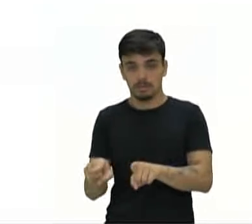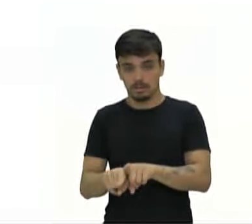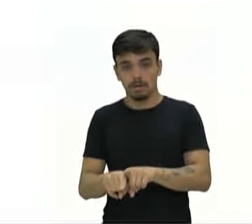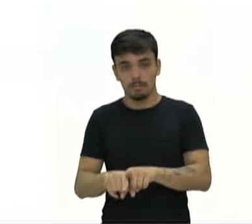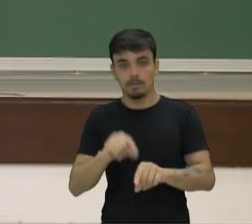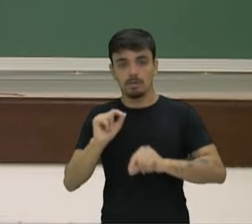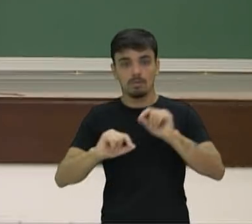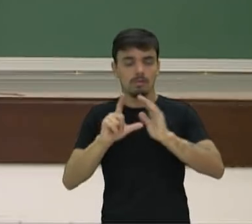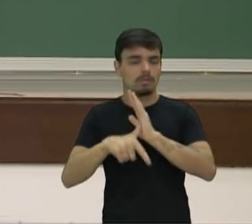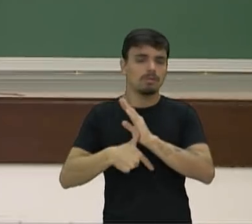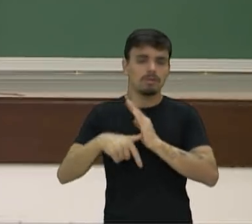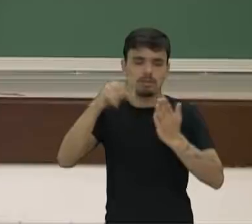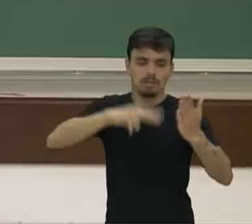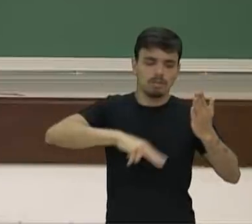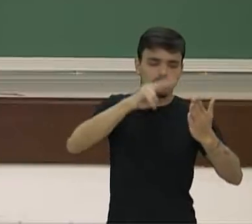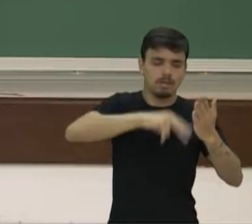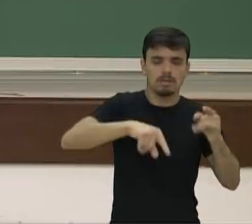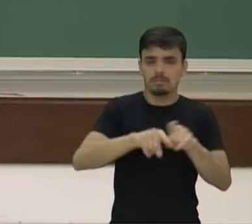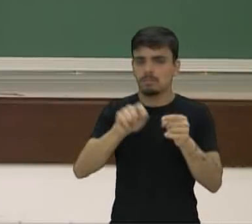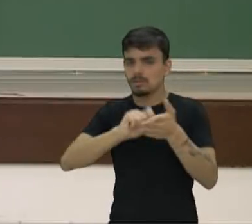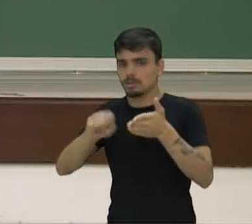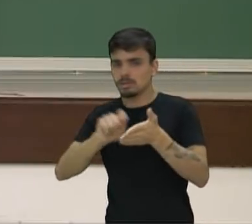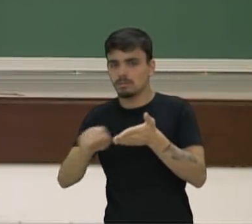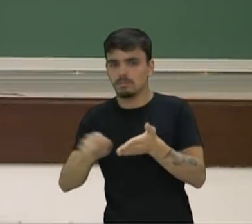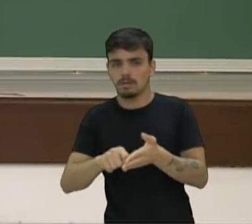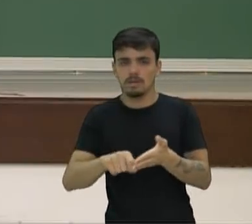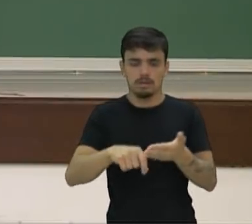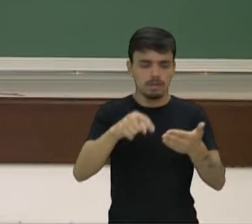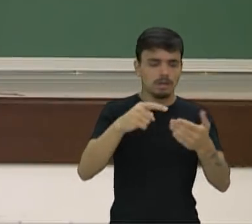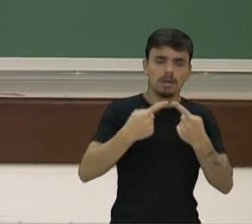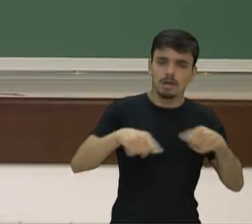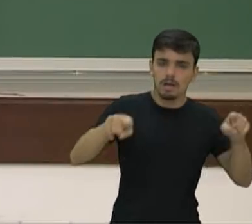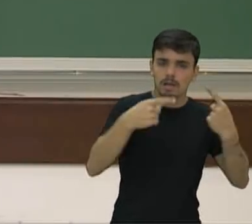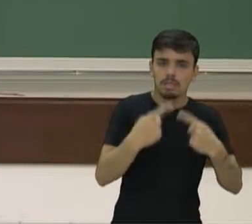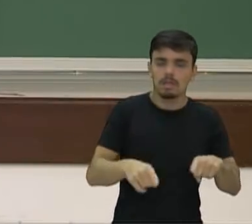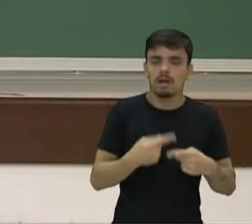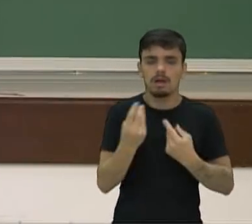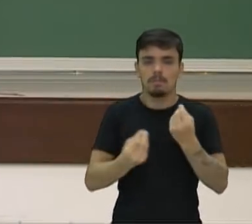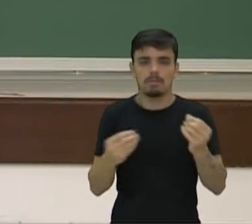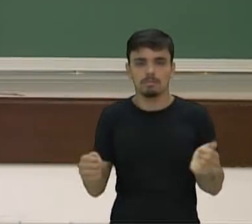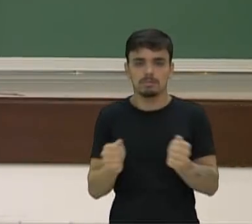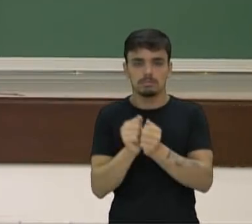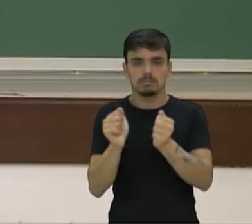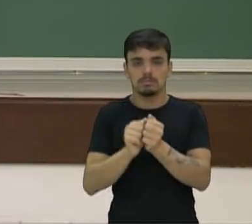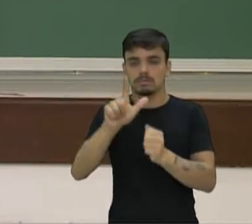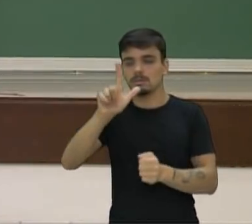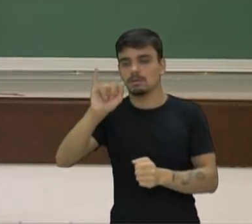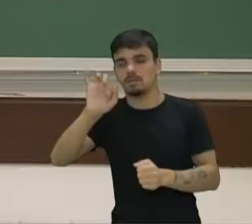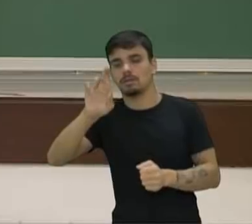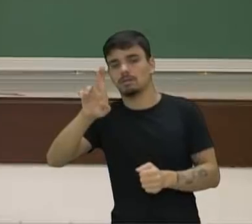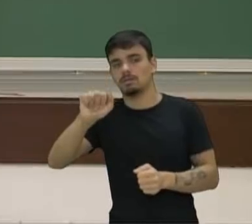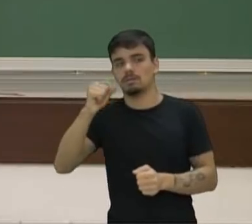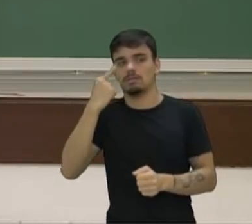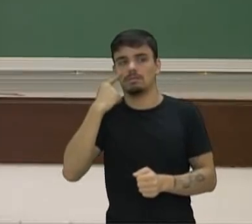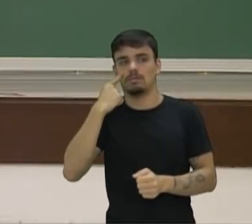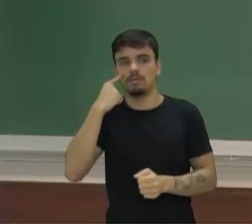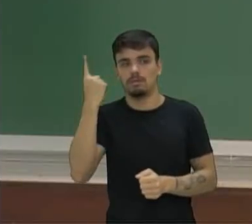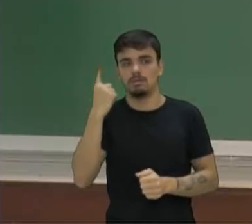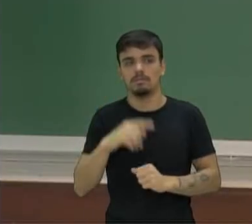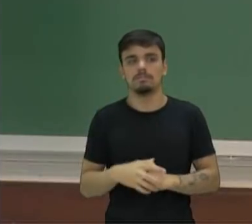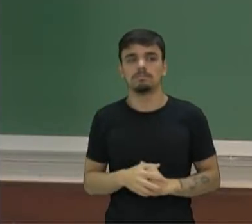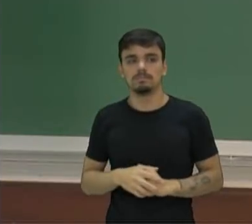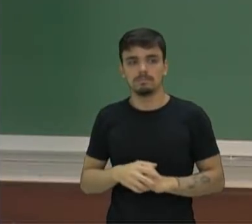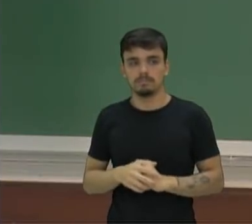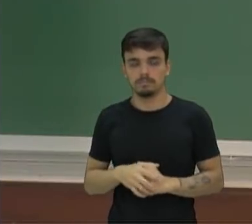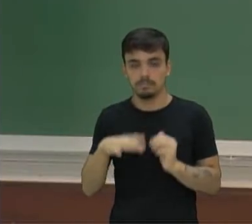depois a ler, escrever, contar e cantar, acompanhados da lira. Aqui, pintura em vaso, tocando